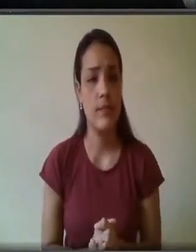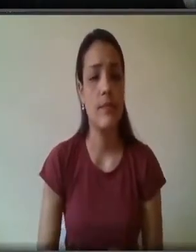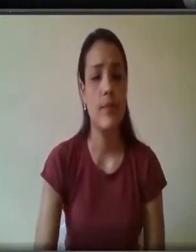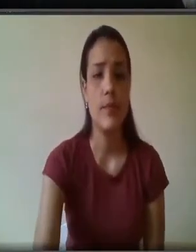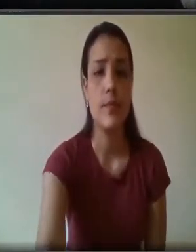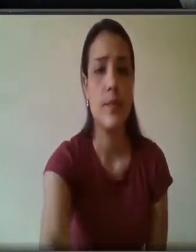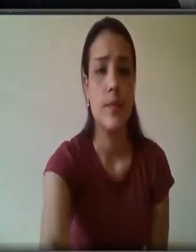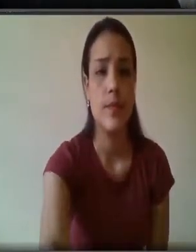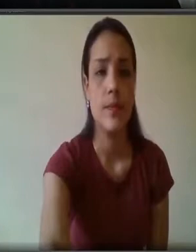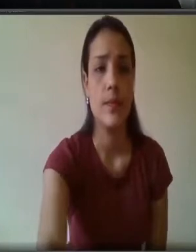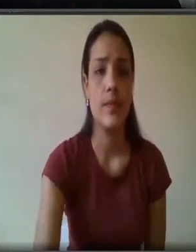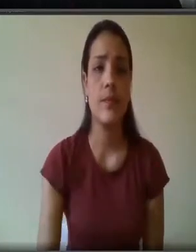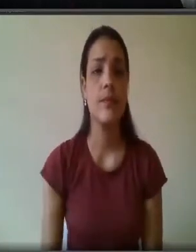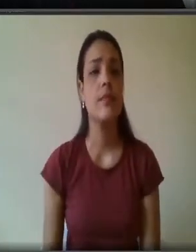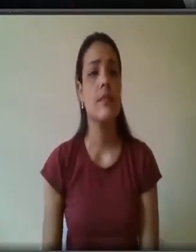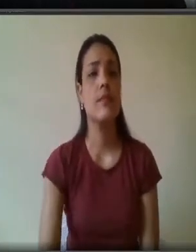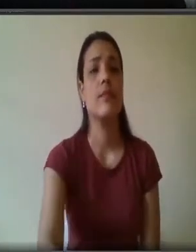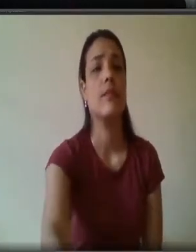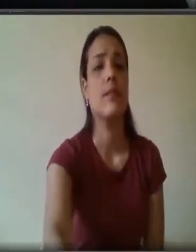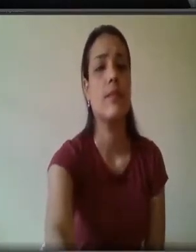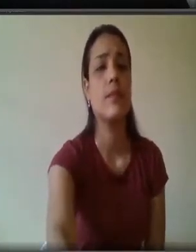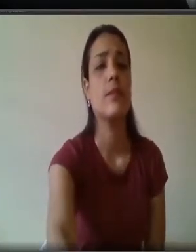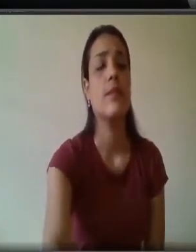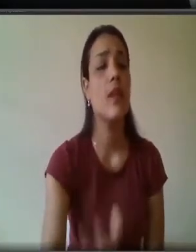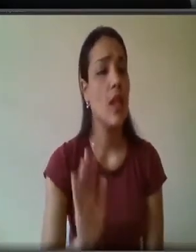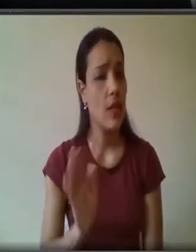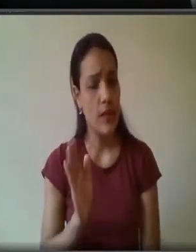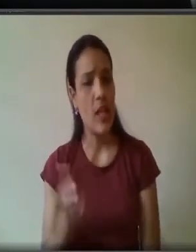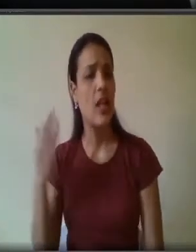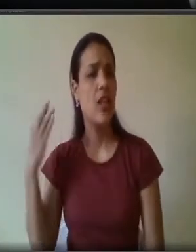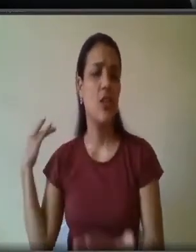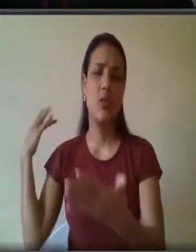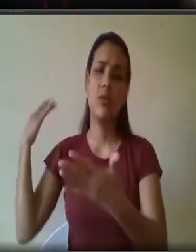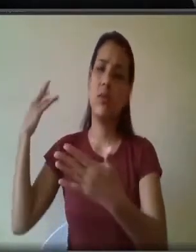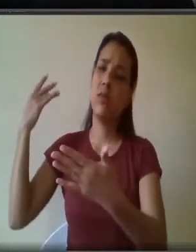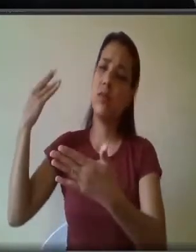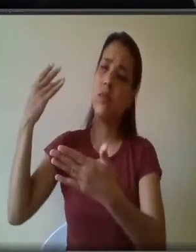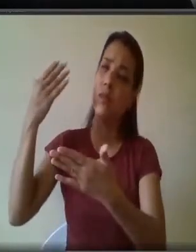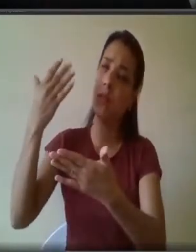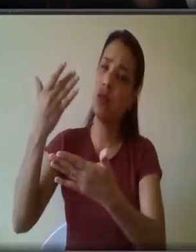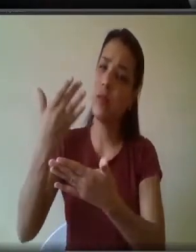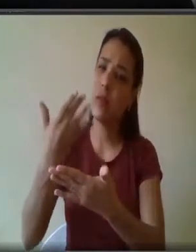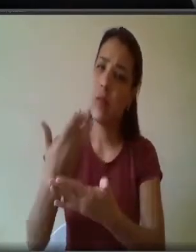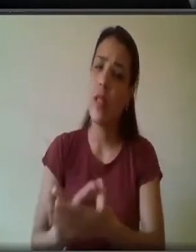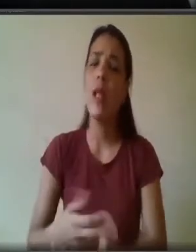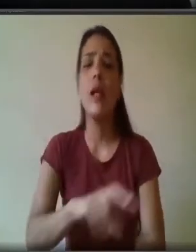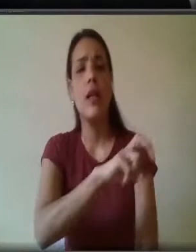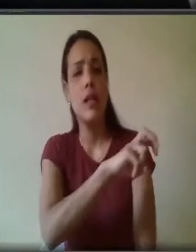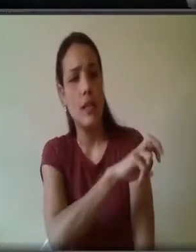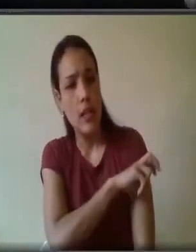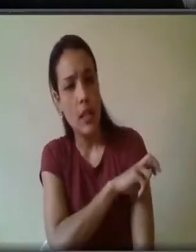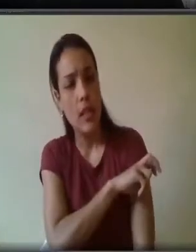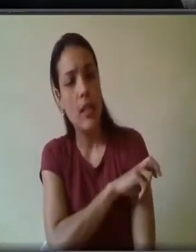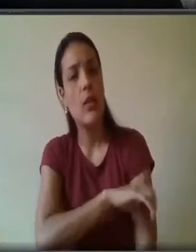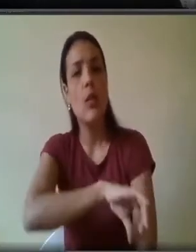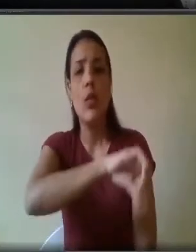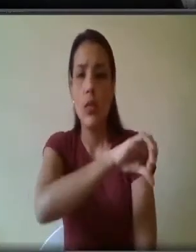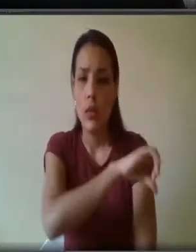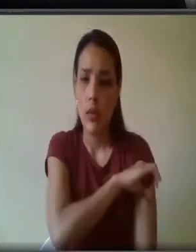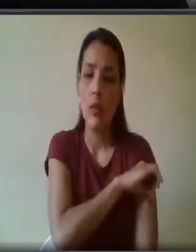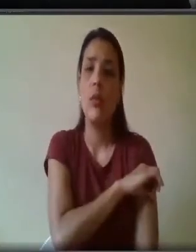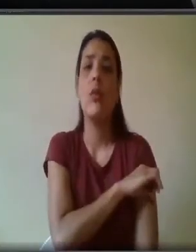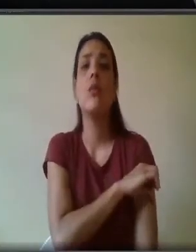ensino fundamental, você teve uma trajetória no ensino médio ou no ensino integrado